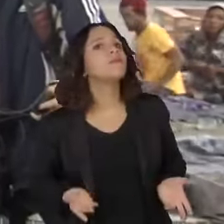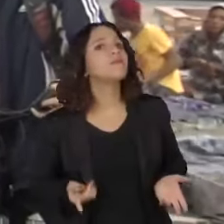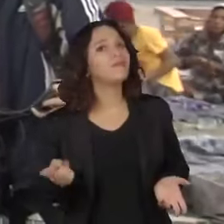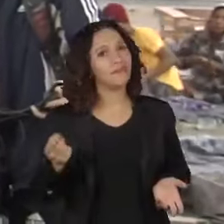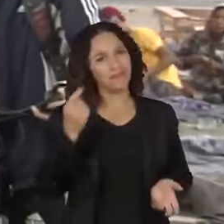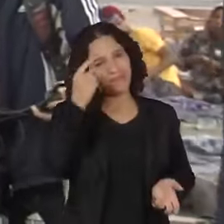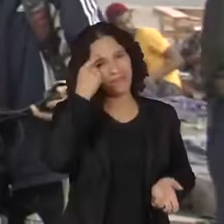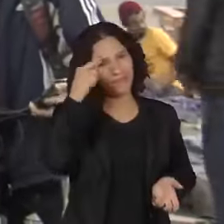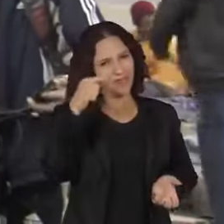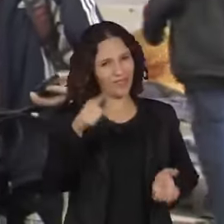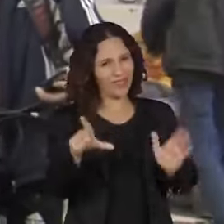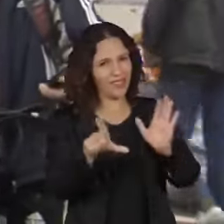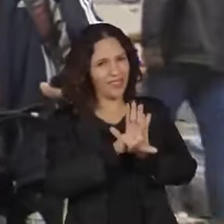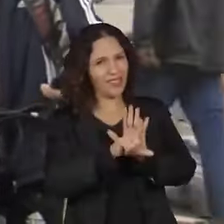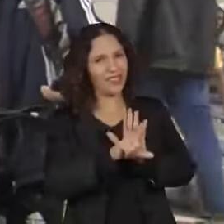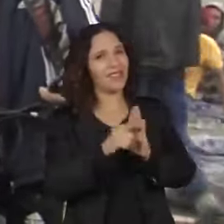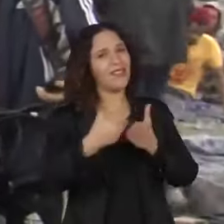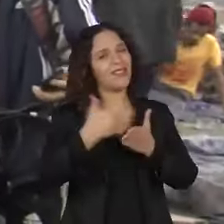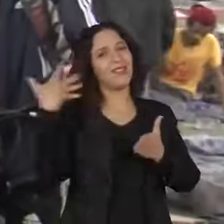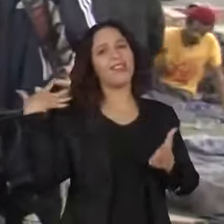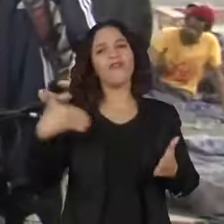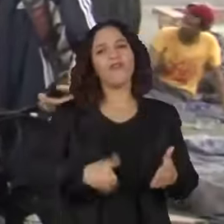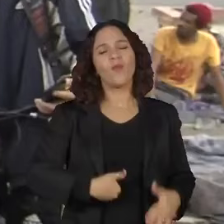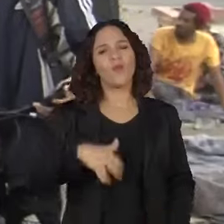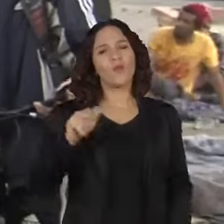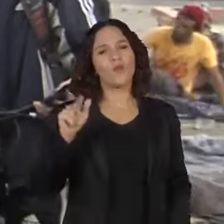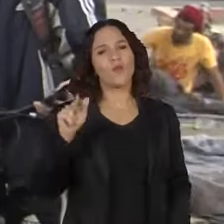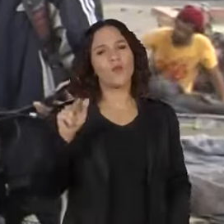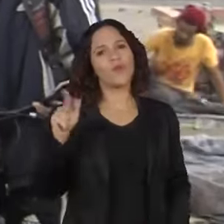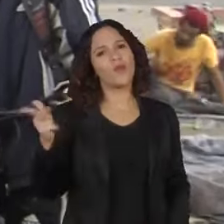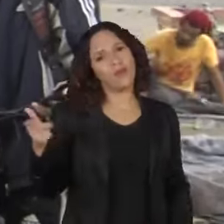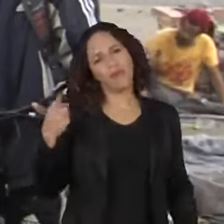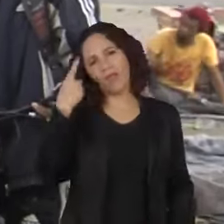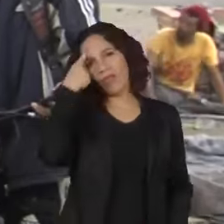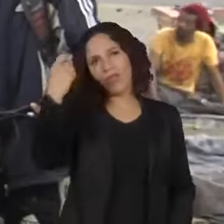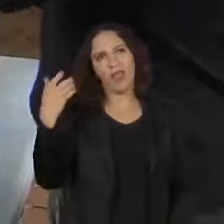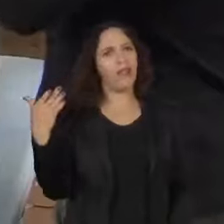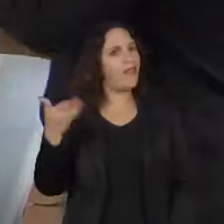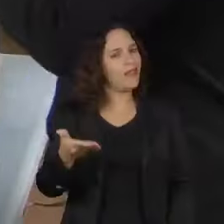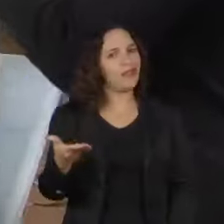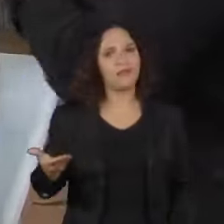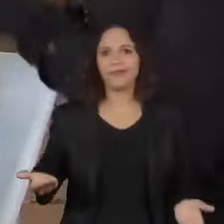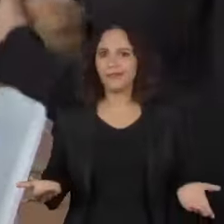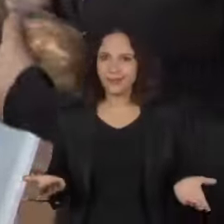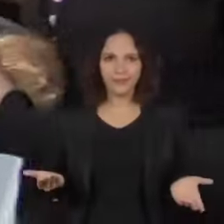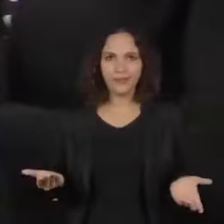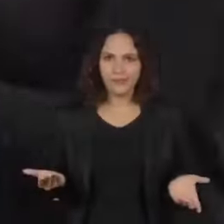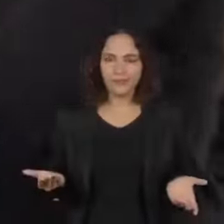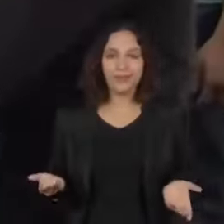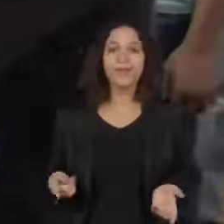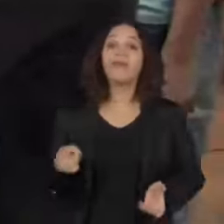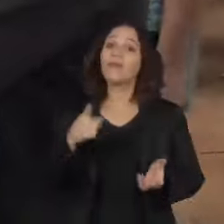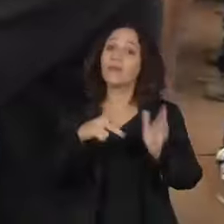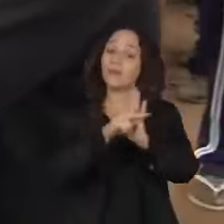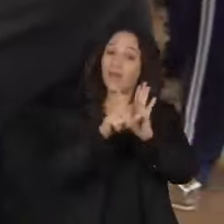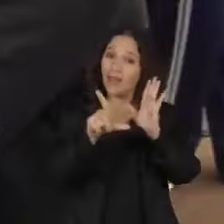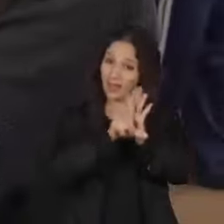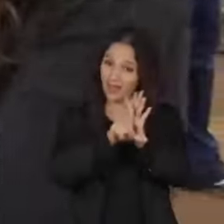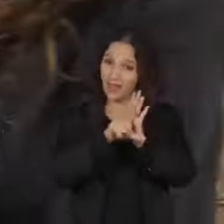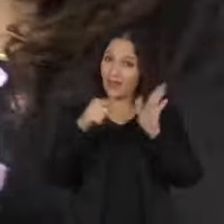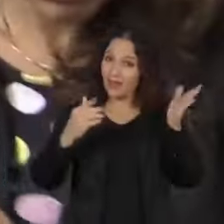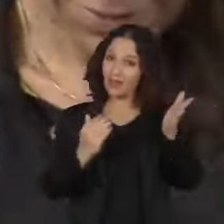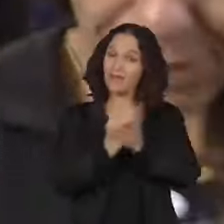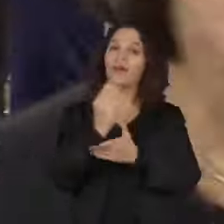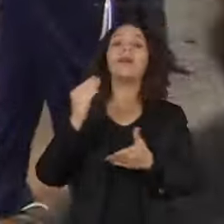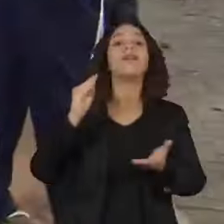que pensaram Ness leiar poder ter uma uma ideia desta né para entrar em vigor o PL ainda precisa